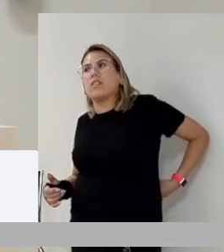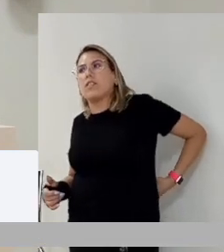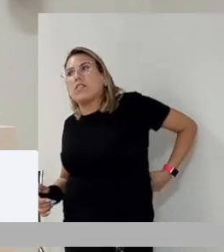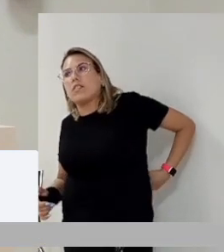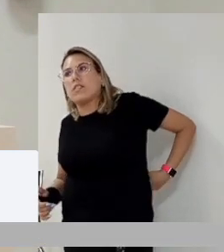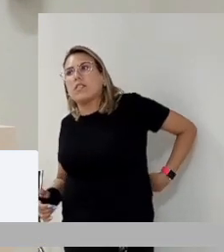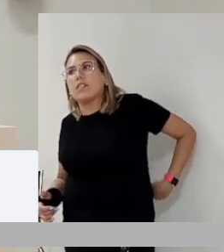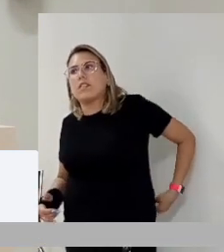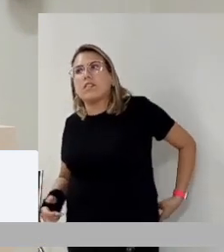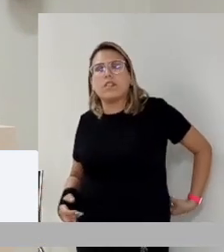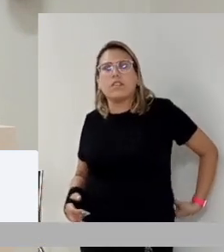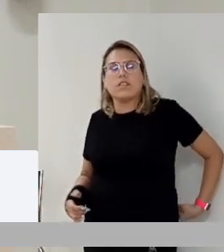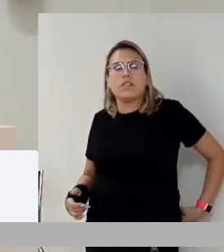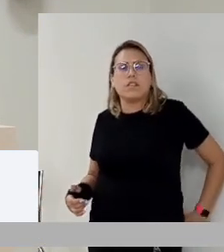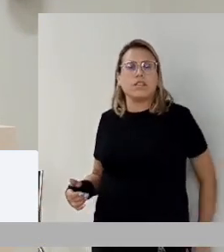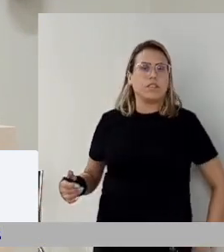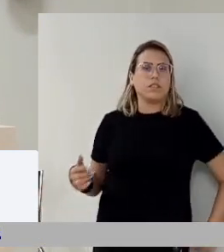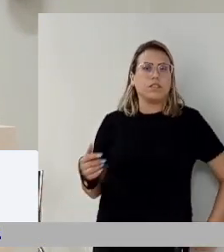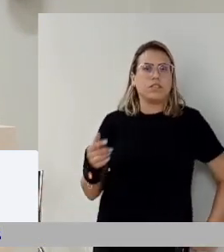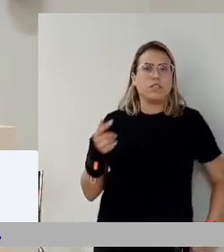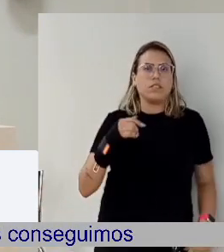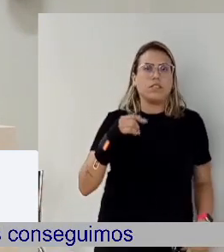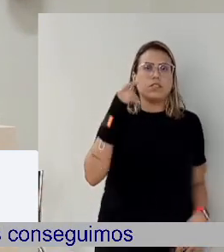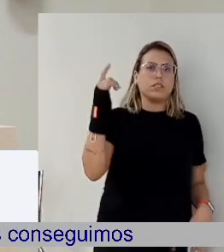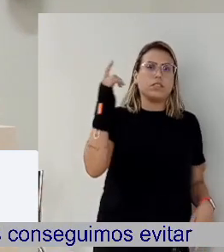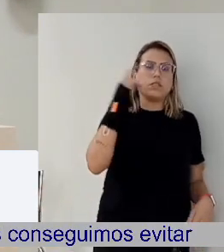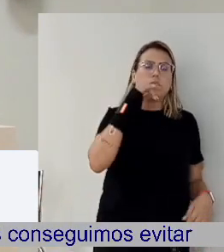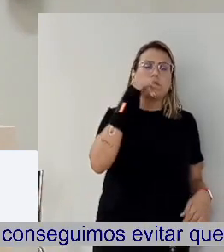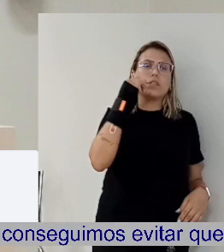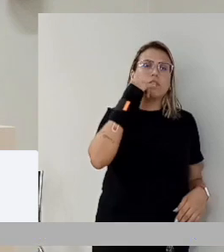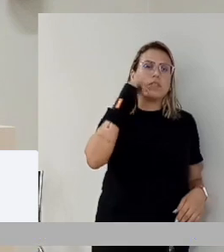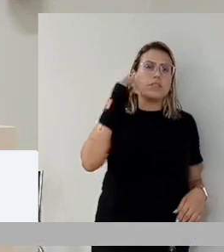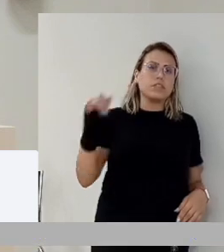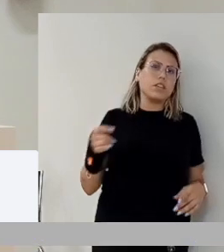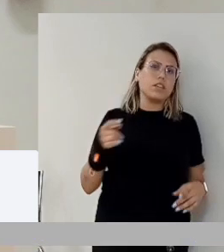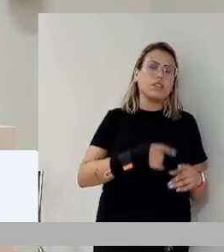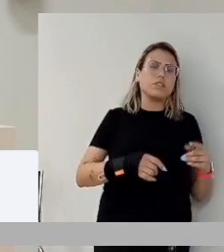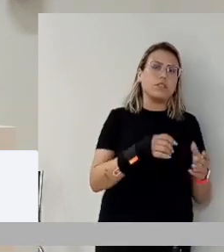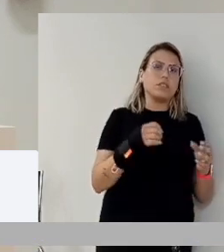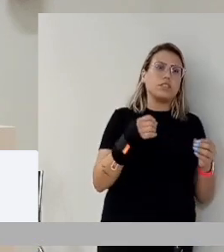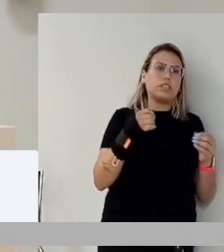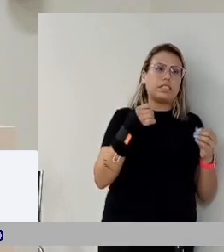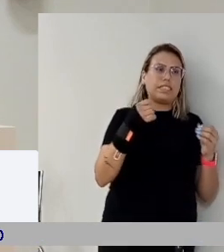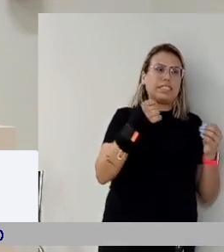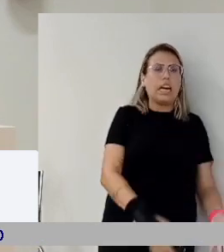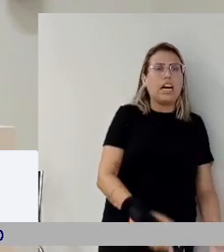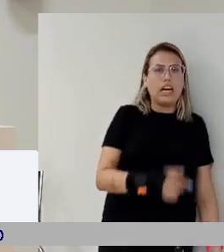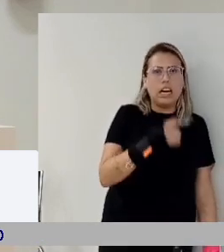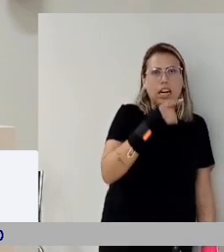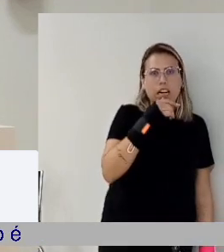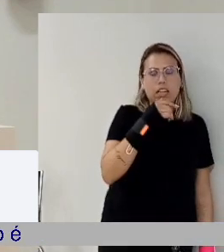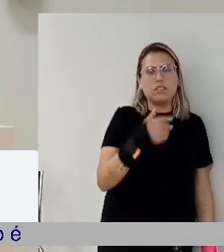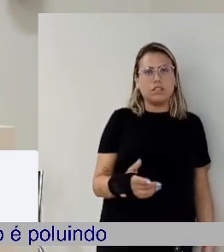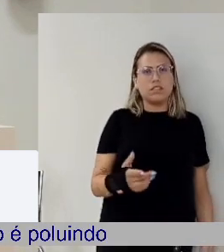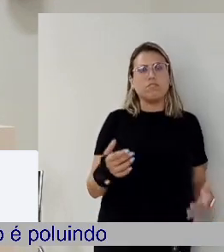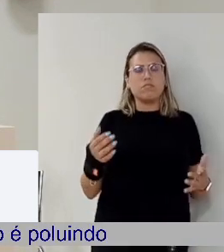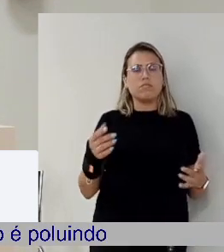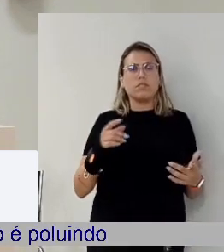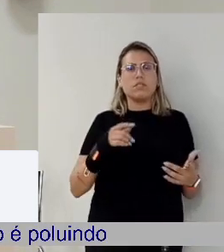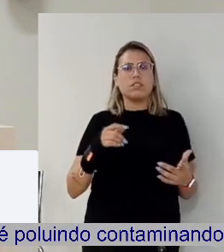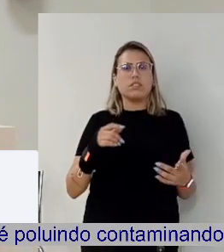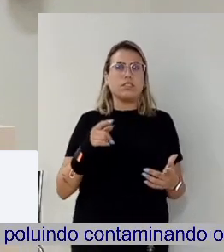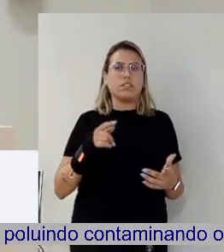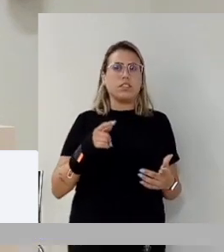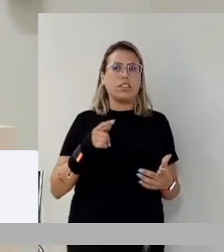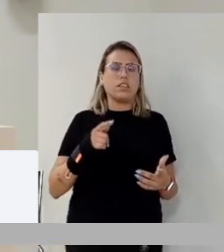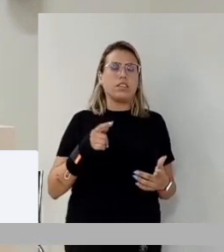lençol freático nós conseguimos evitar que fosse dispensado na rede de esgoto eh poluindo e contaminando o nosso